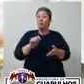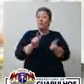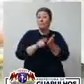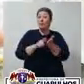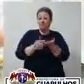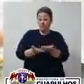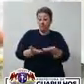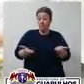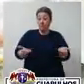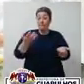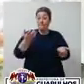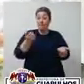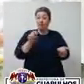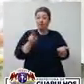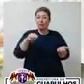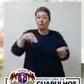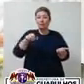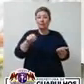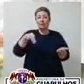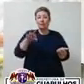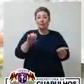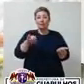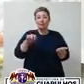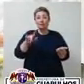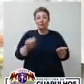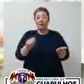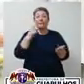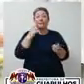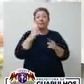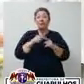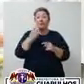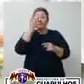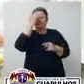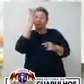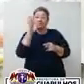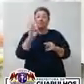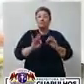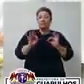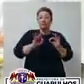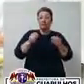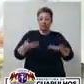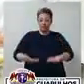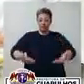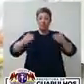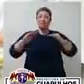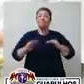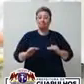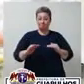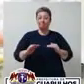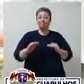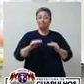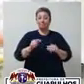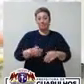Ela colocou um papel manteiga, forrou a forma com papel manteiga. Até porque isso facilita o trabalho, facilita na hora de